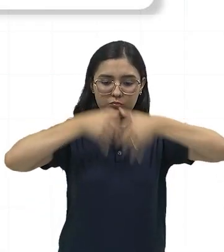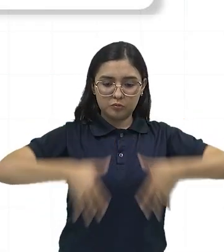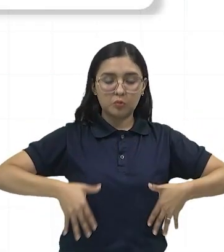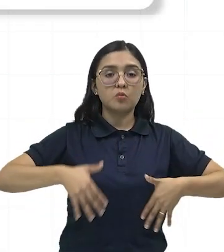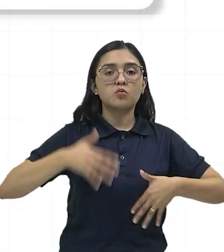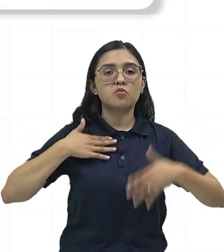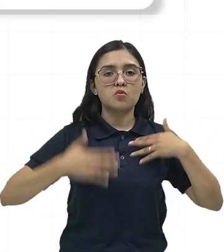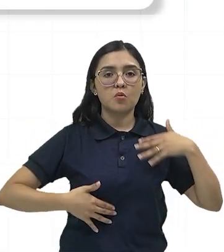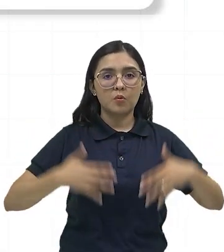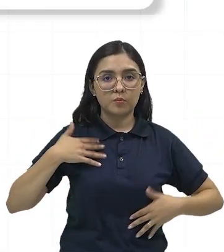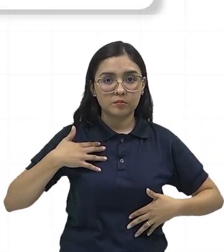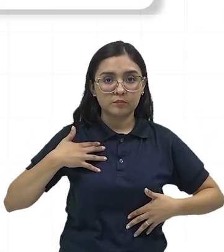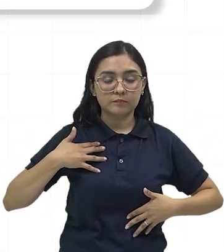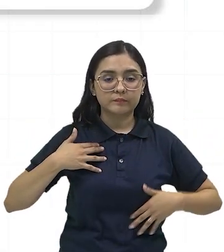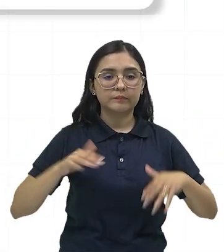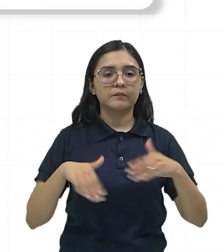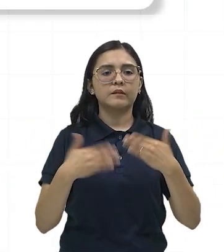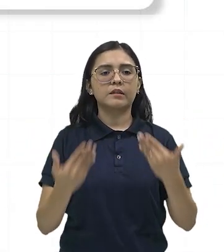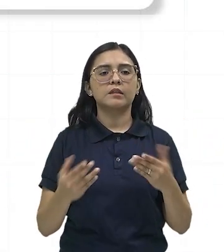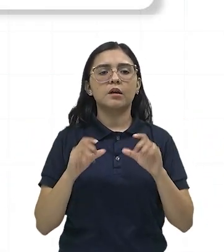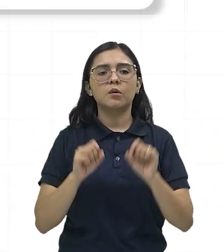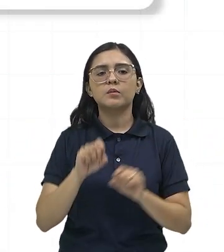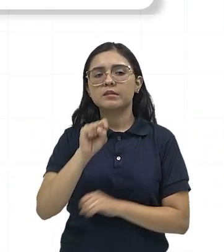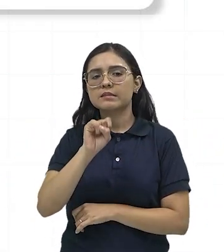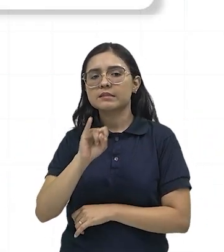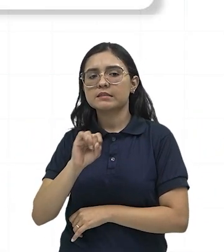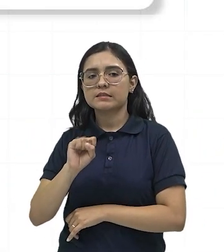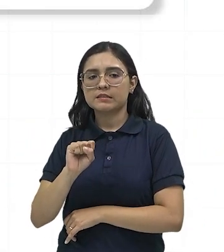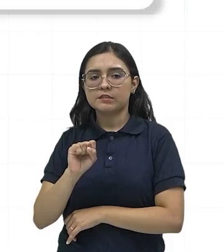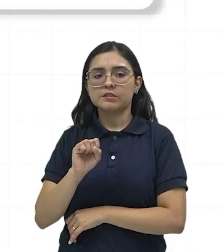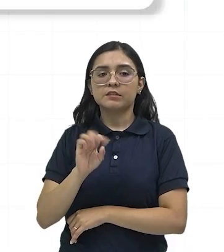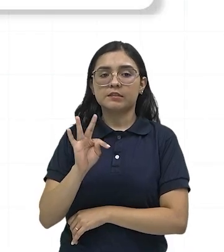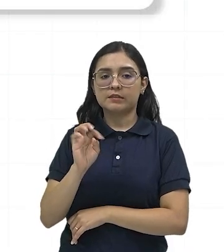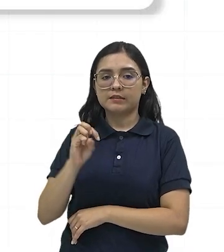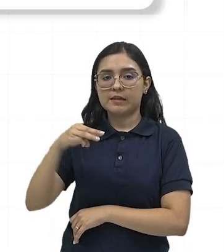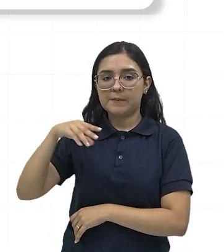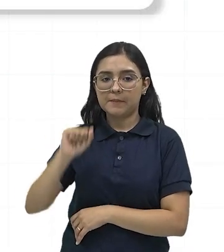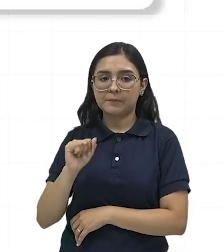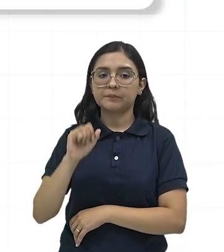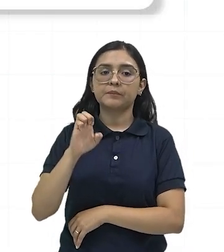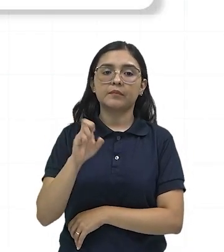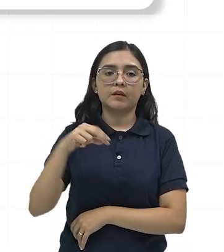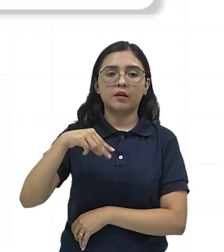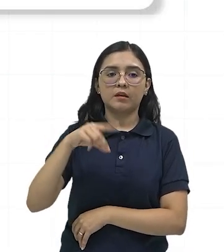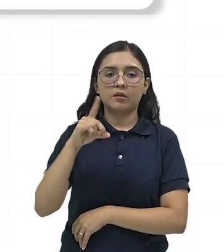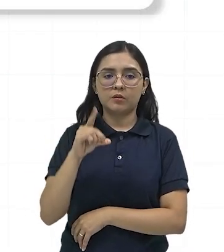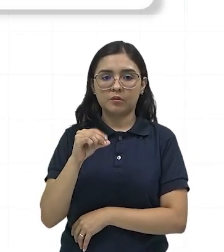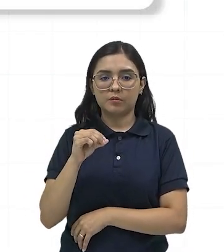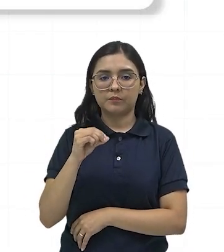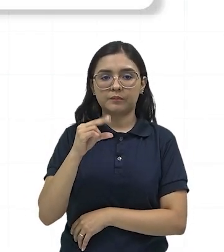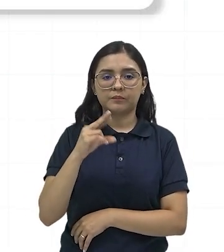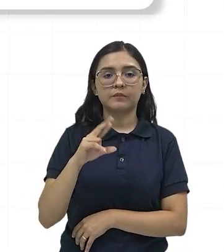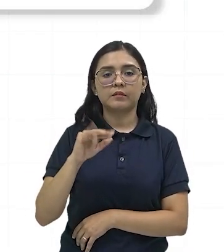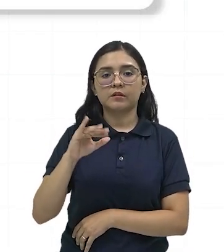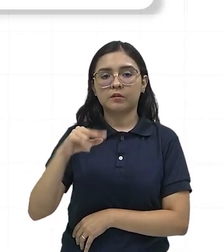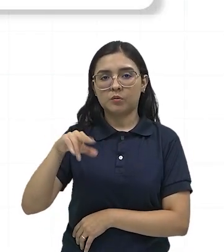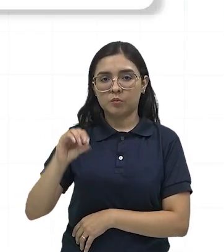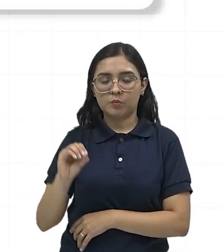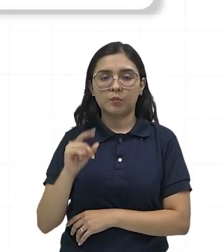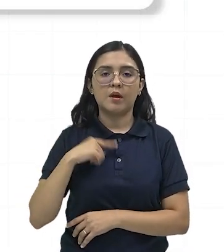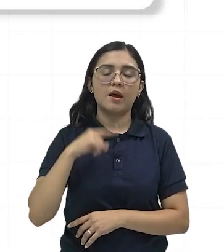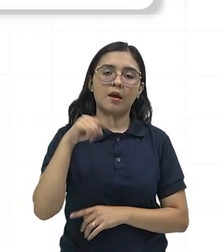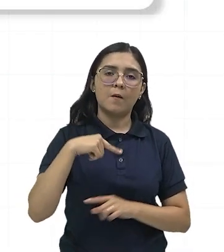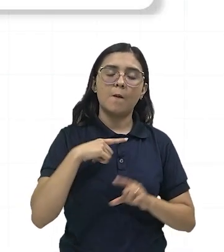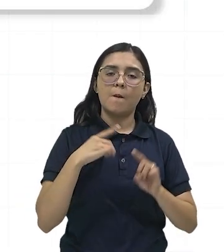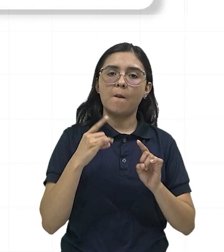tá? Então, se a gente falar em sistema endócrino, a gente está falando de hormônios,